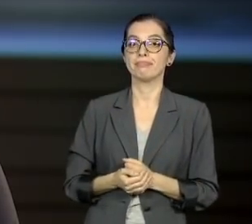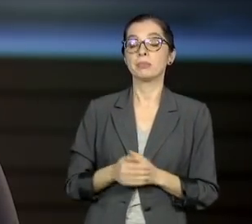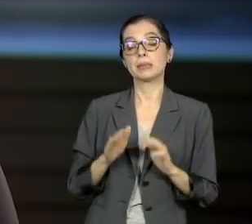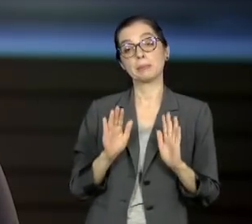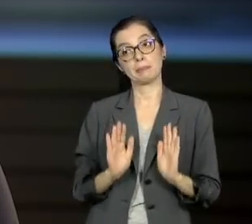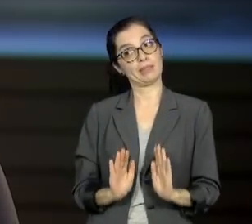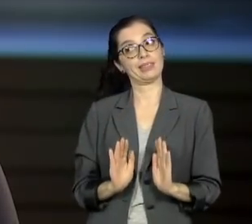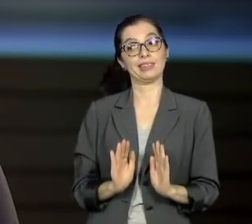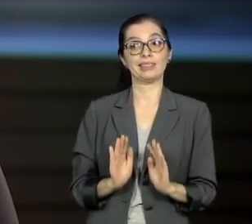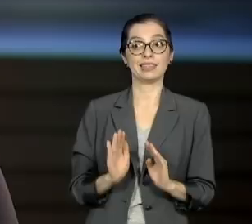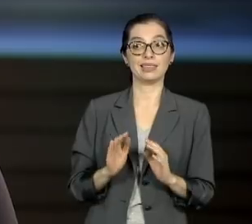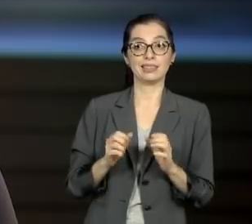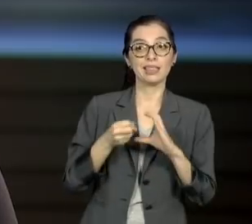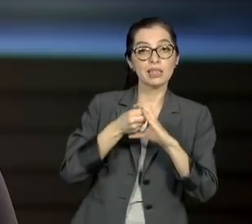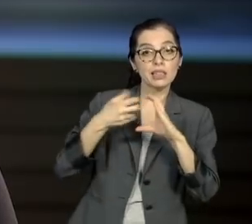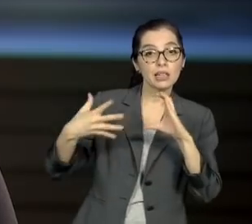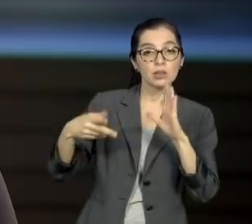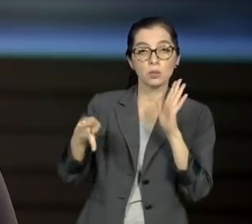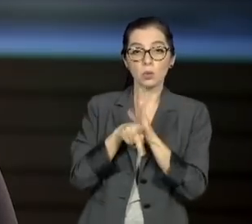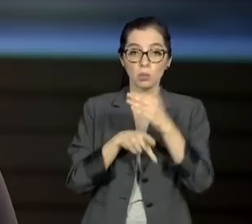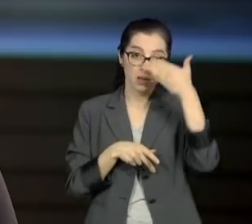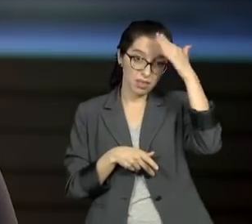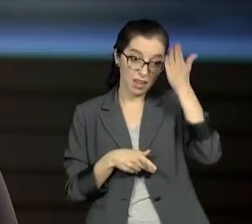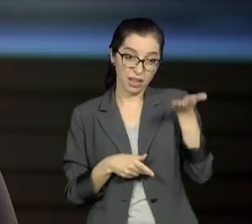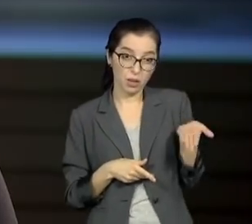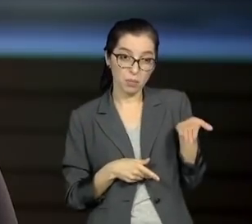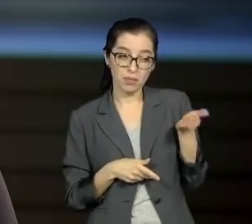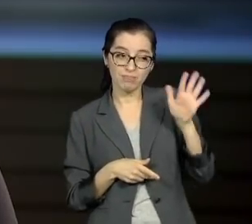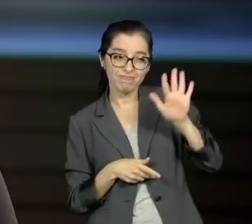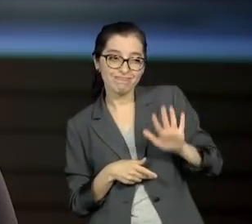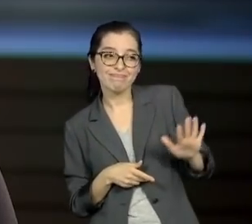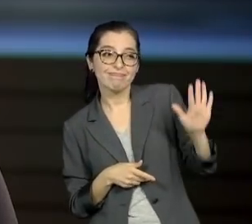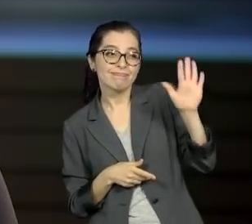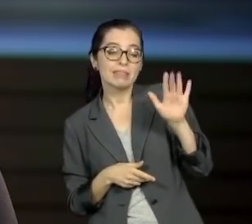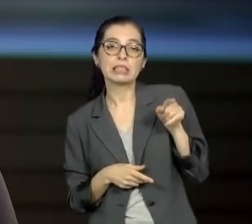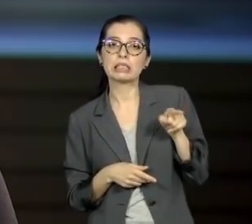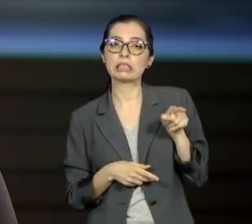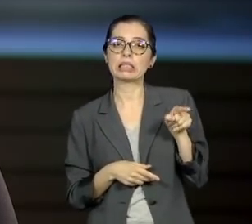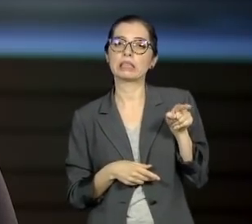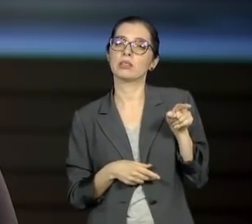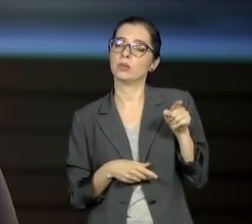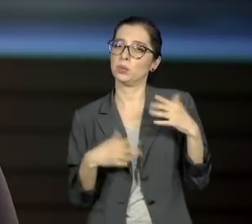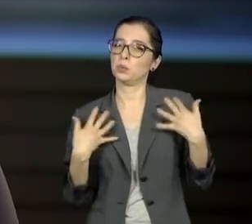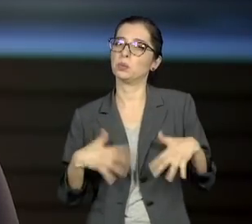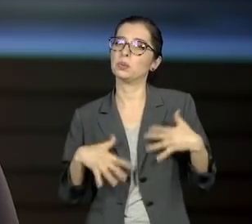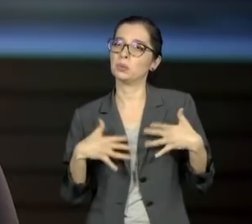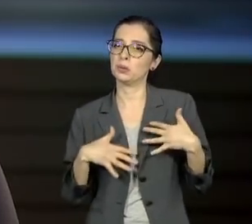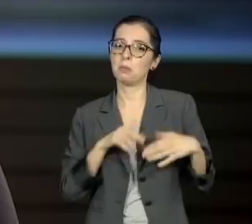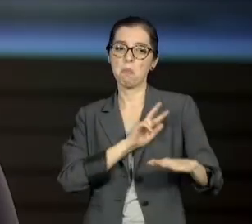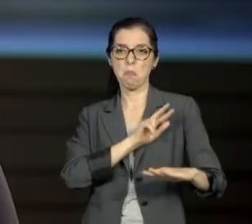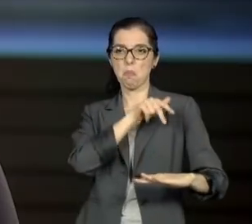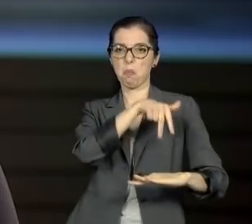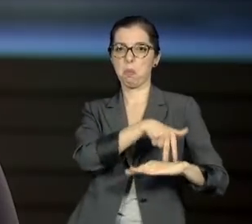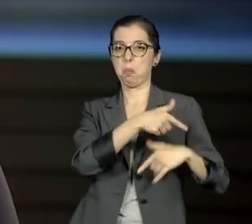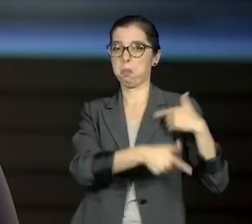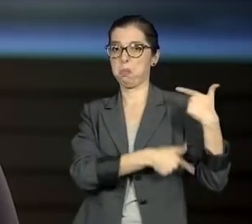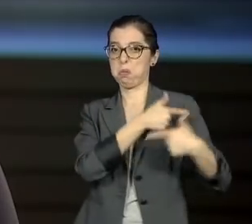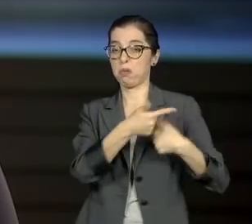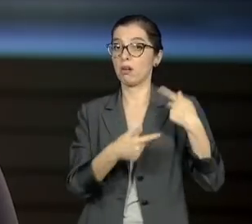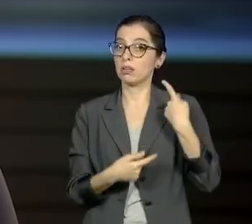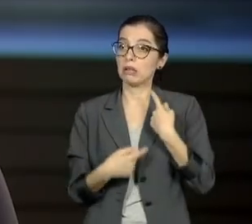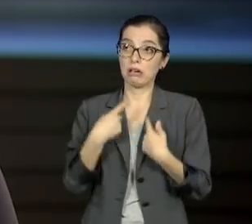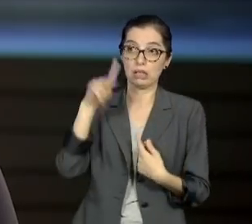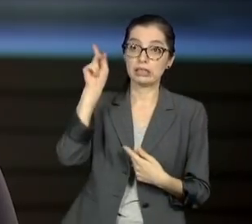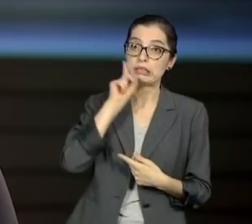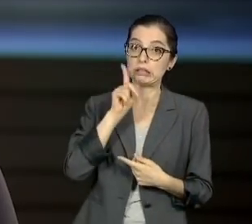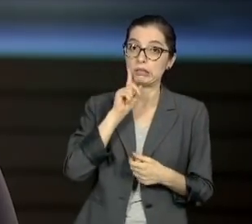as características do Donald Trump, que inclusive foram marcantes no modo como os Estados Unidos enfrentaram a pandemia